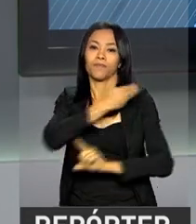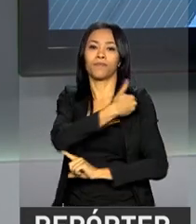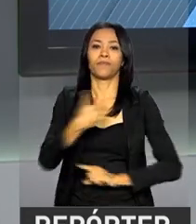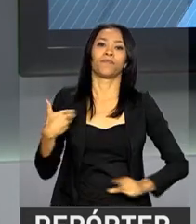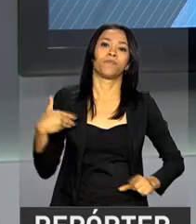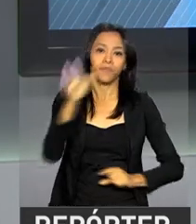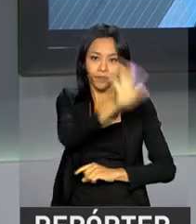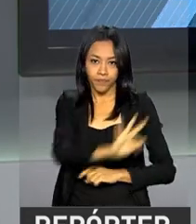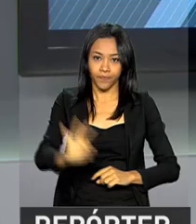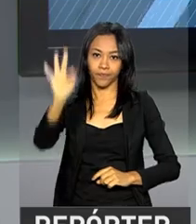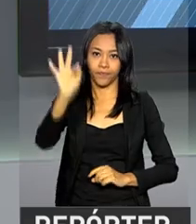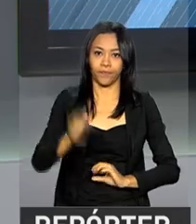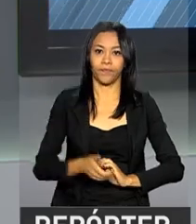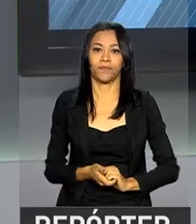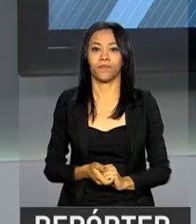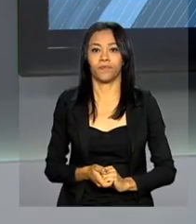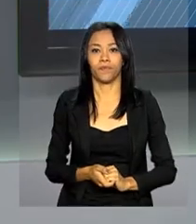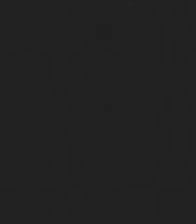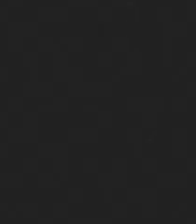a tv do governo federal